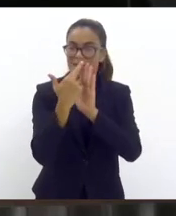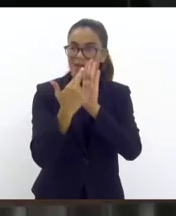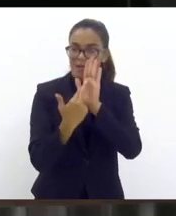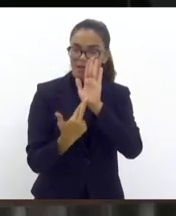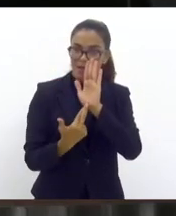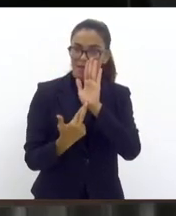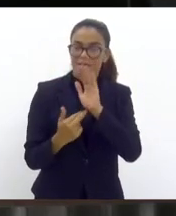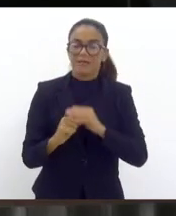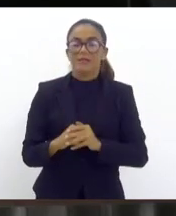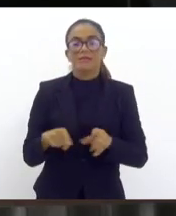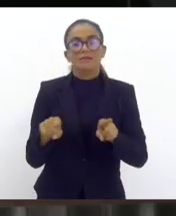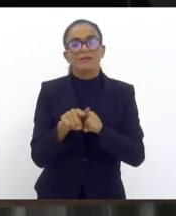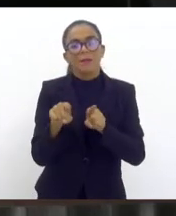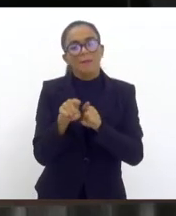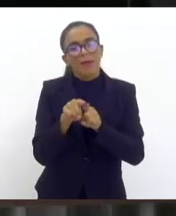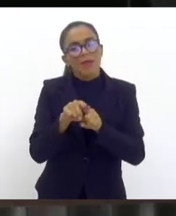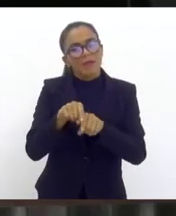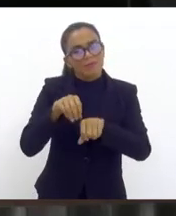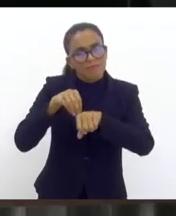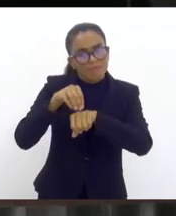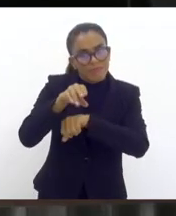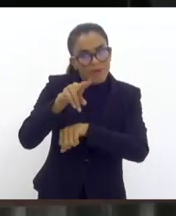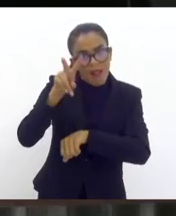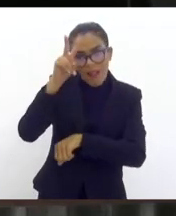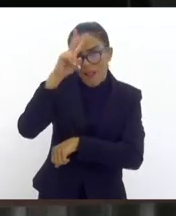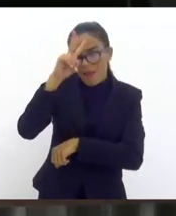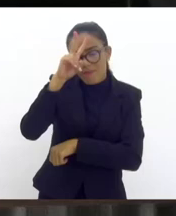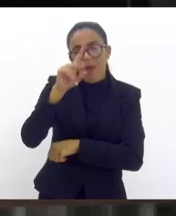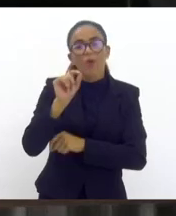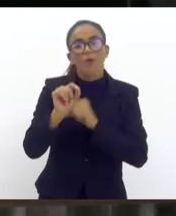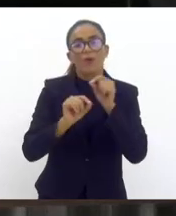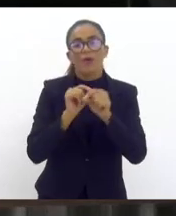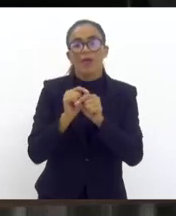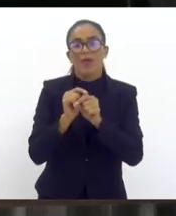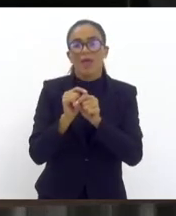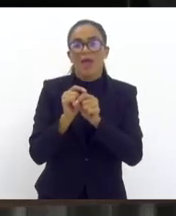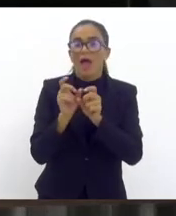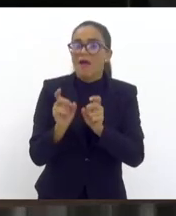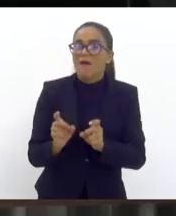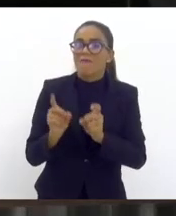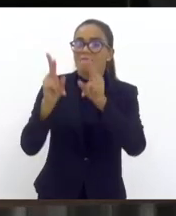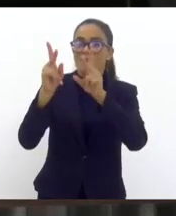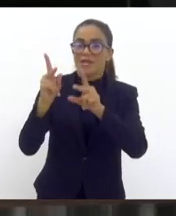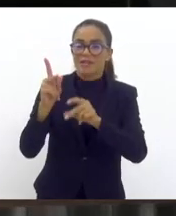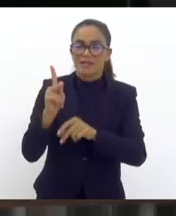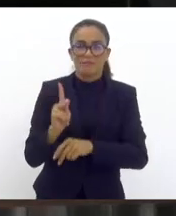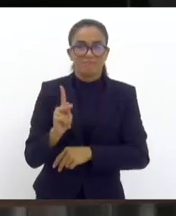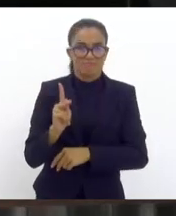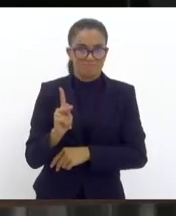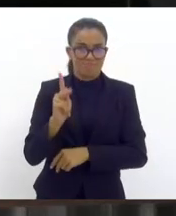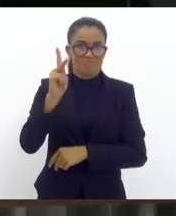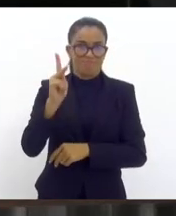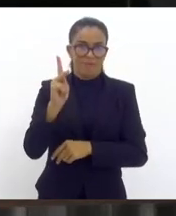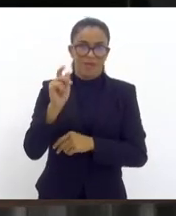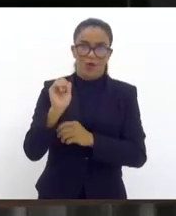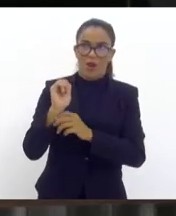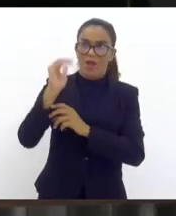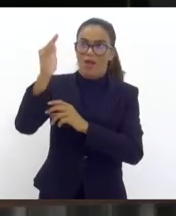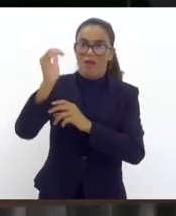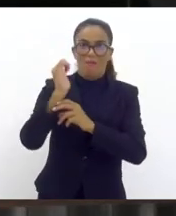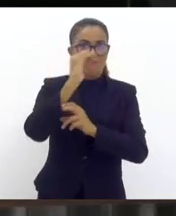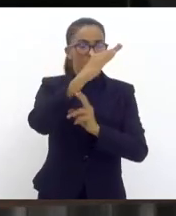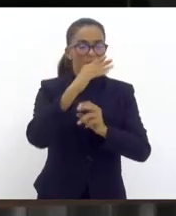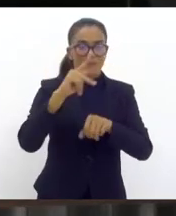lembrar que a exportação de petróleo é o terceiro item mais importante